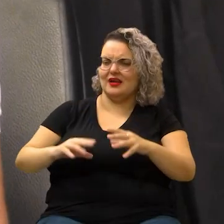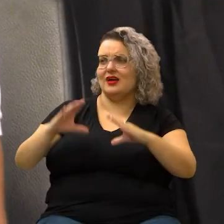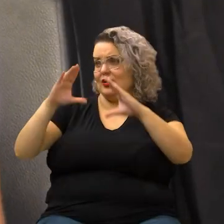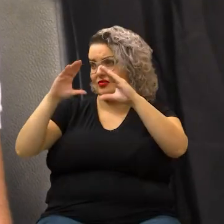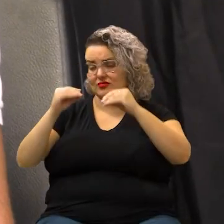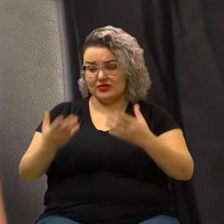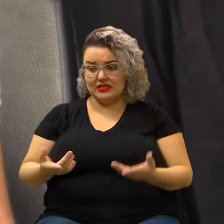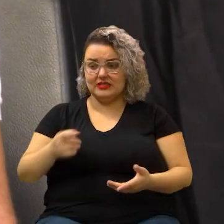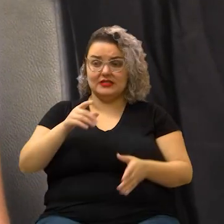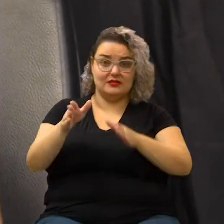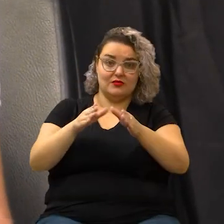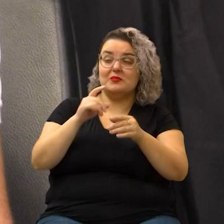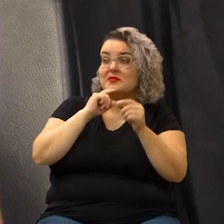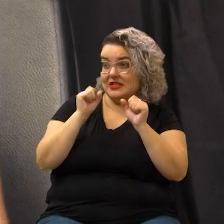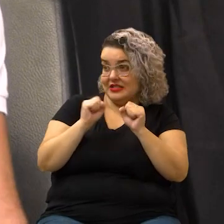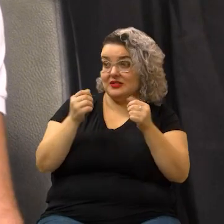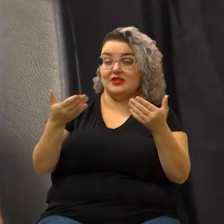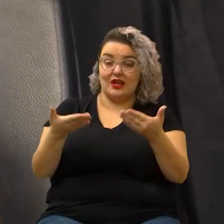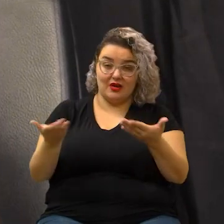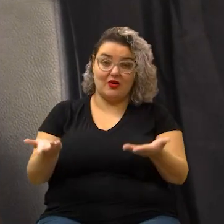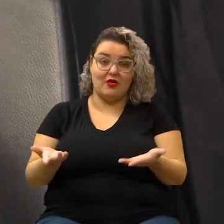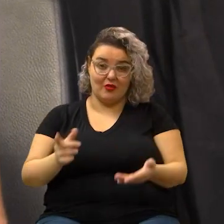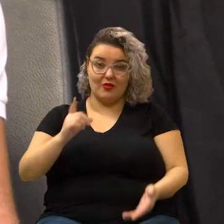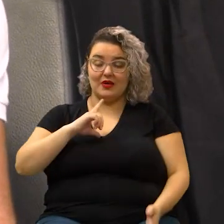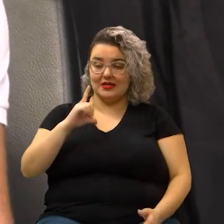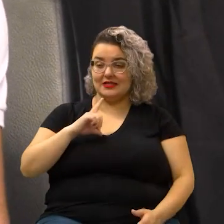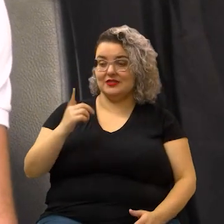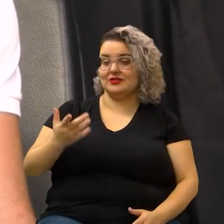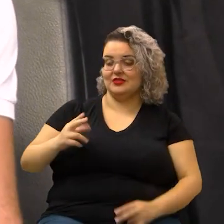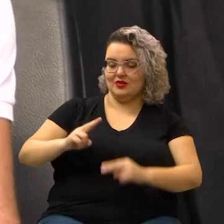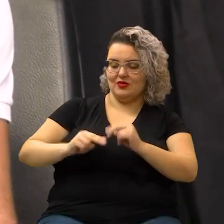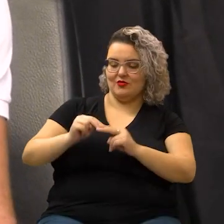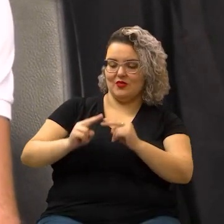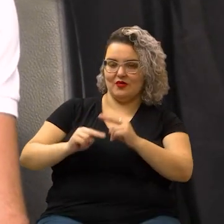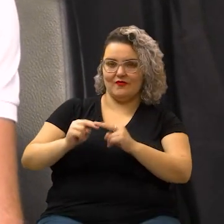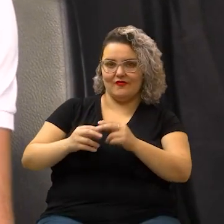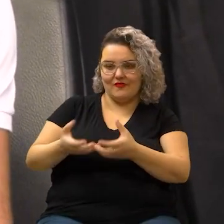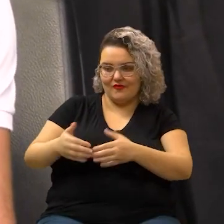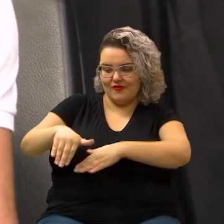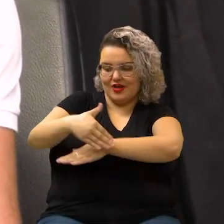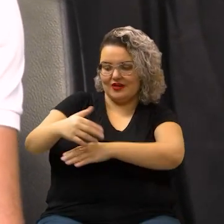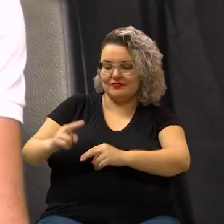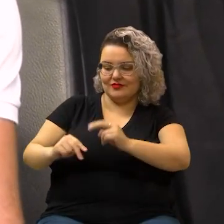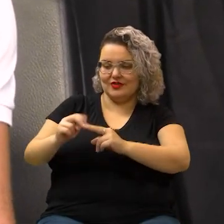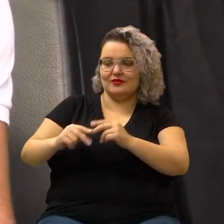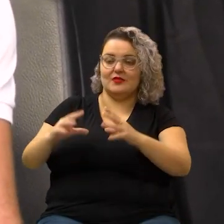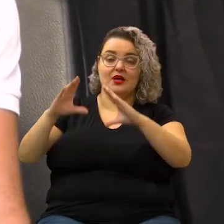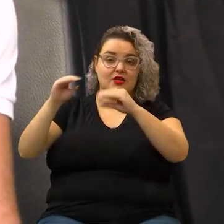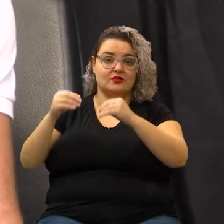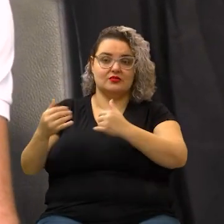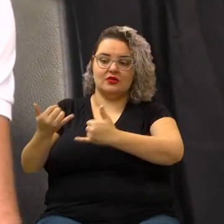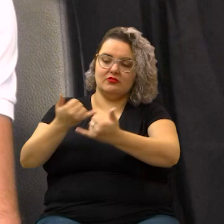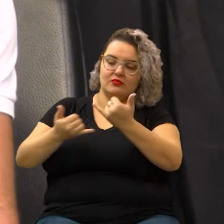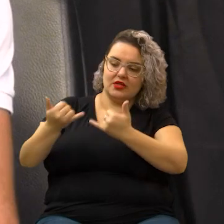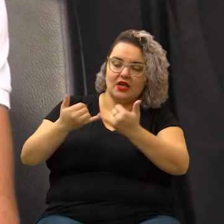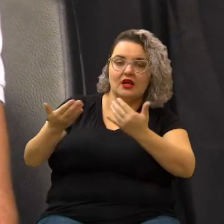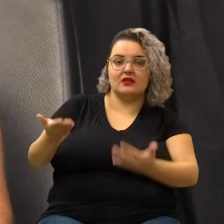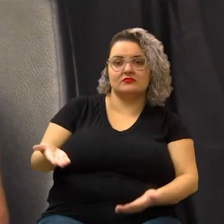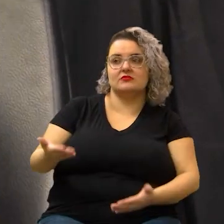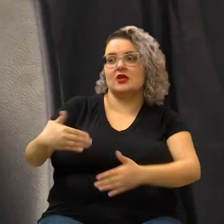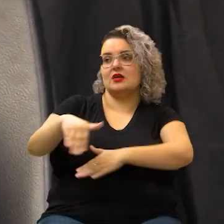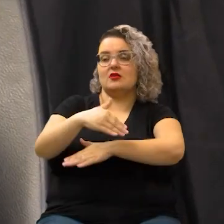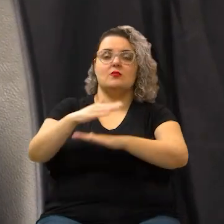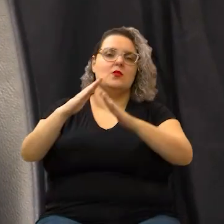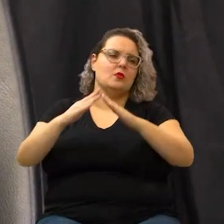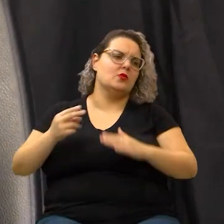rua à noite, nessa época mais fria que a gente está agora, né, sempre tinha uma fogueirinha na rua, à noite, ficava brincando ali,